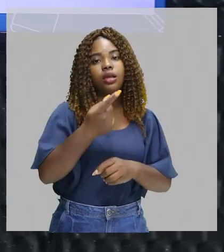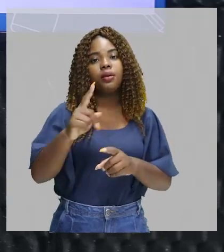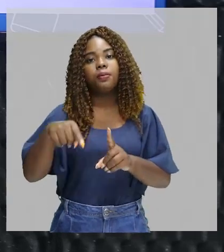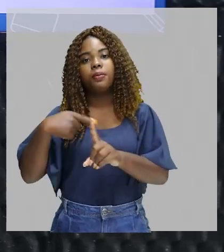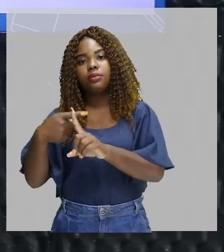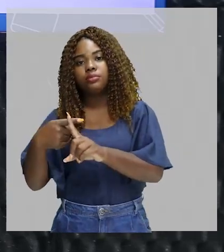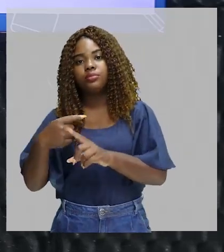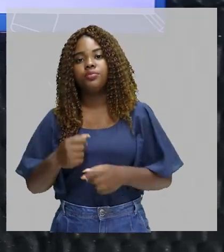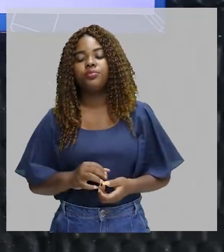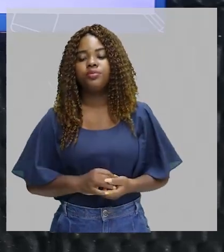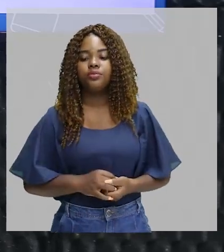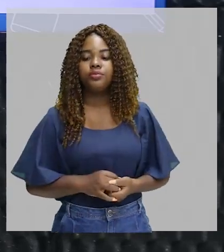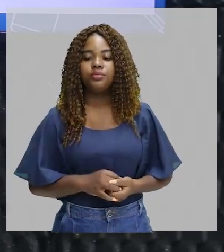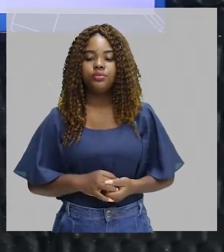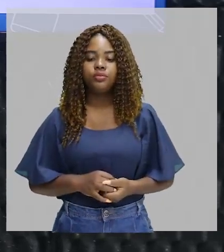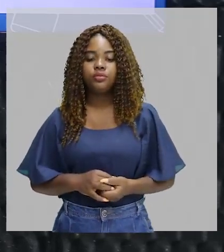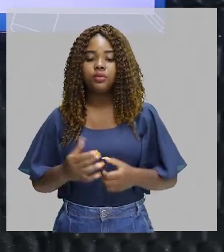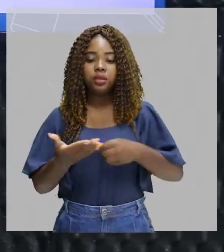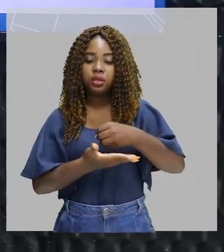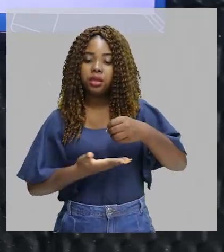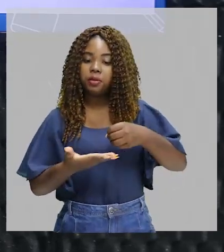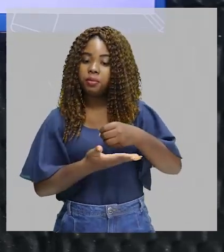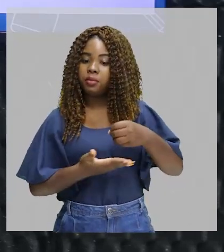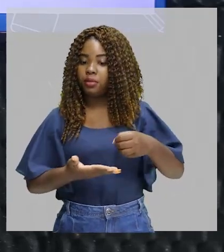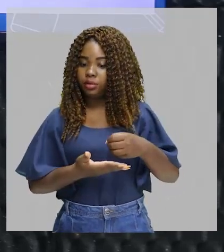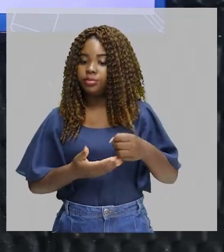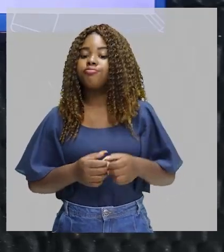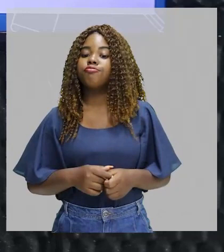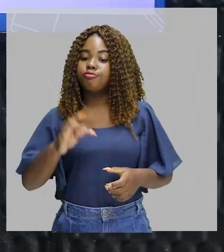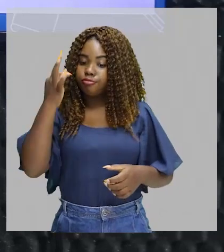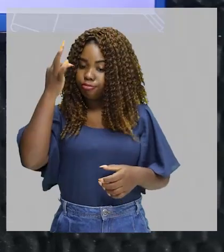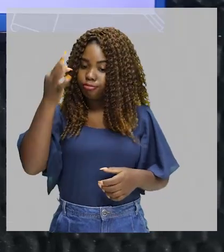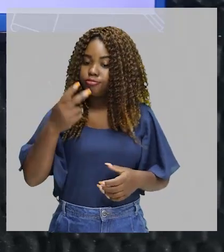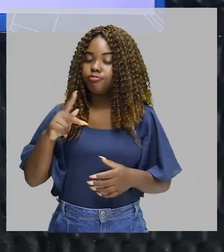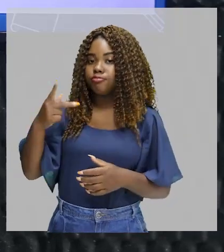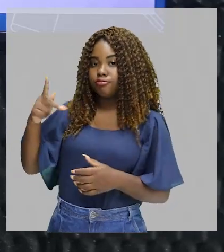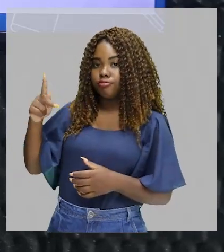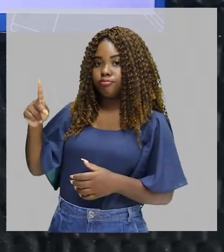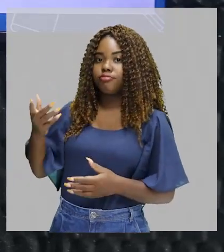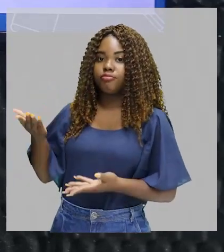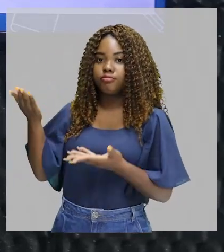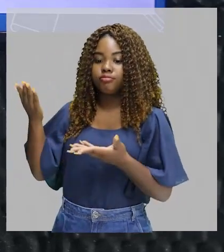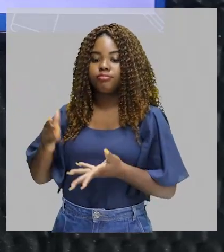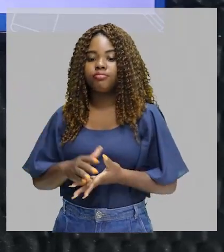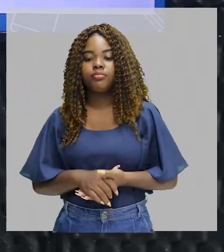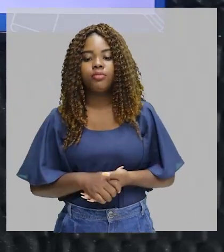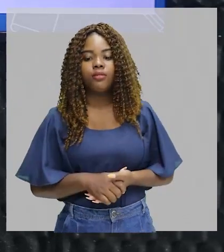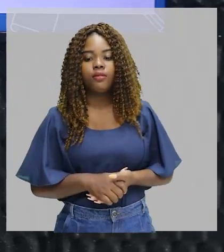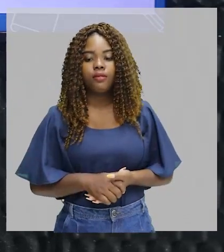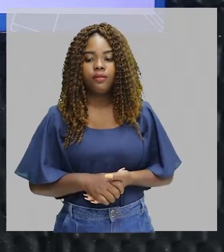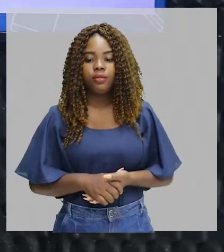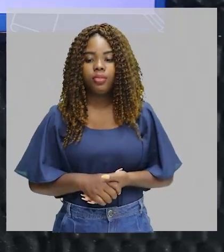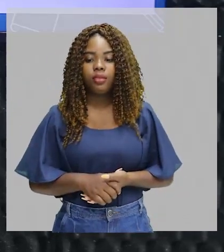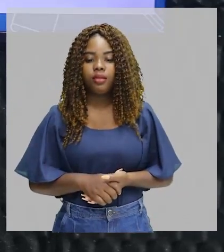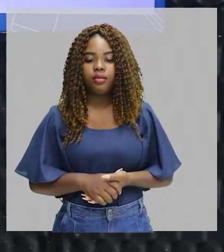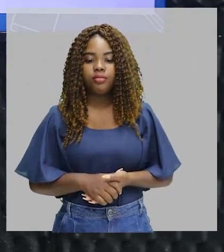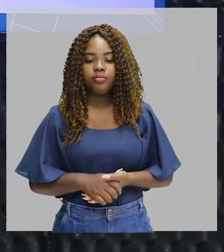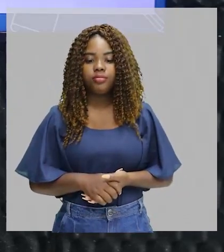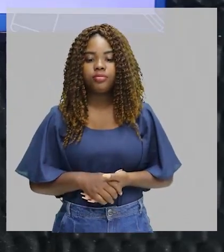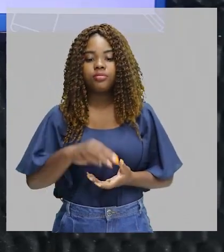ok? E a base, segundo a teoria de Bronsted e Lowry, é toda espécie